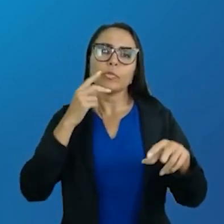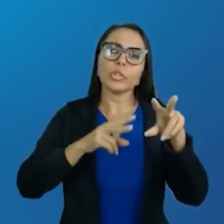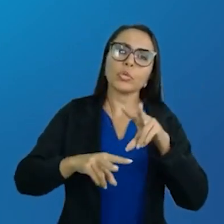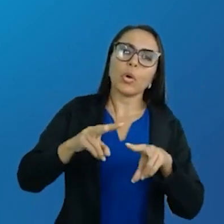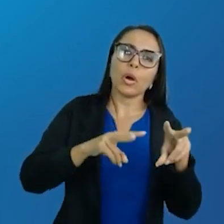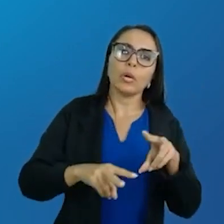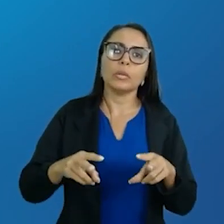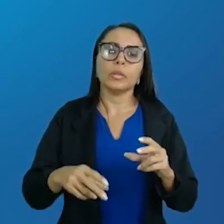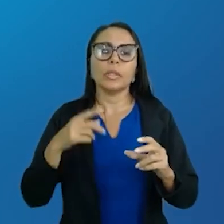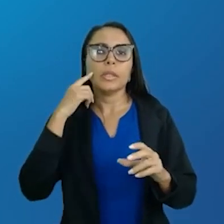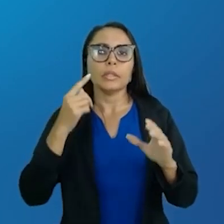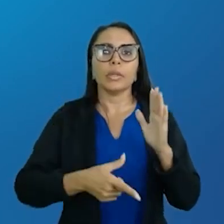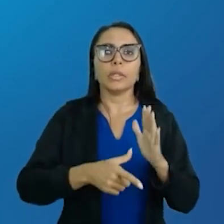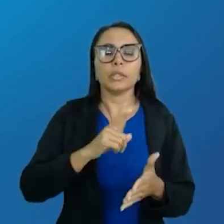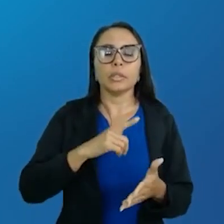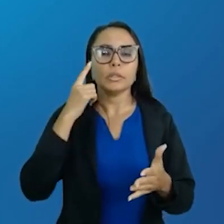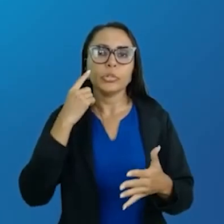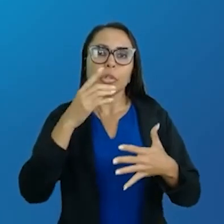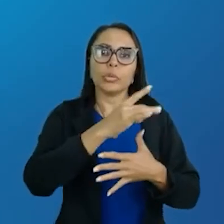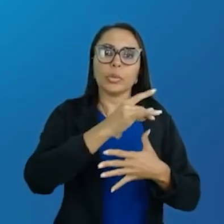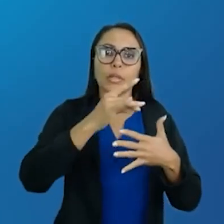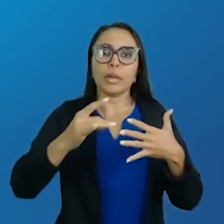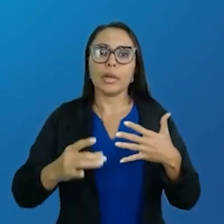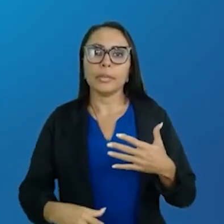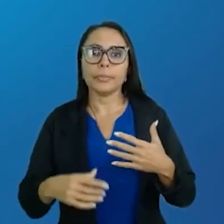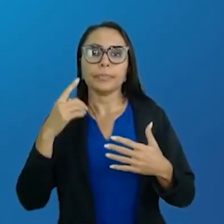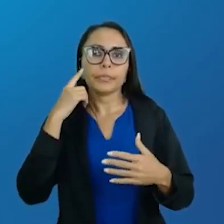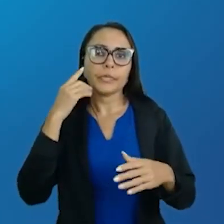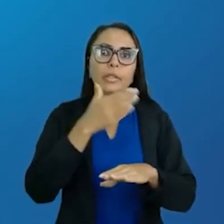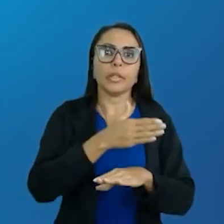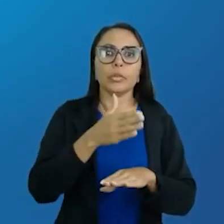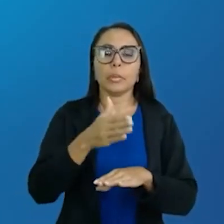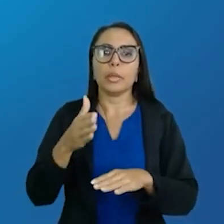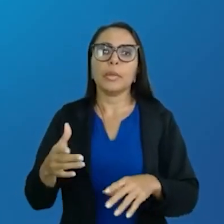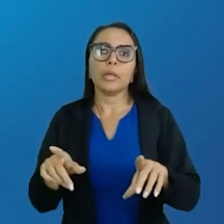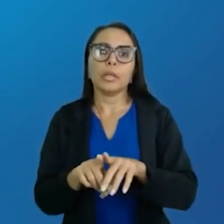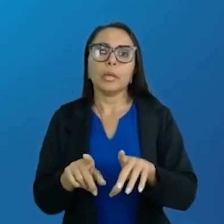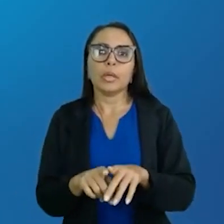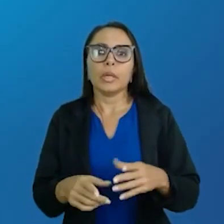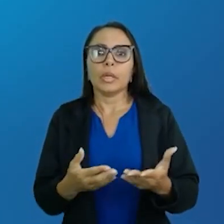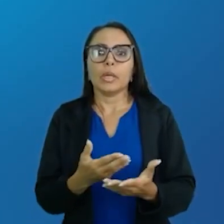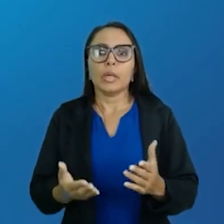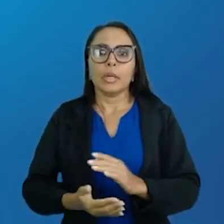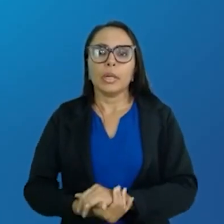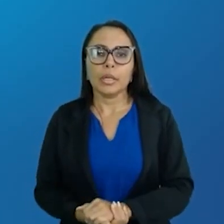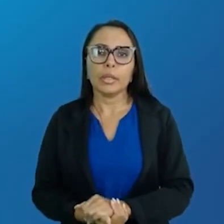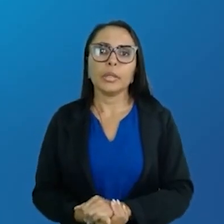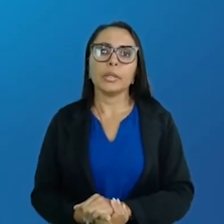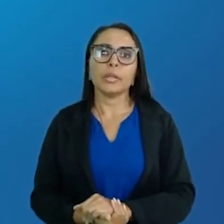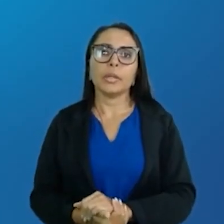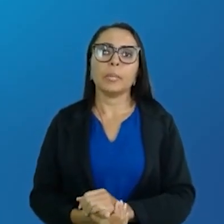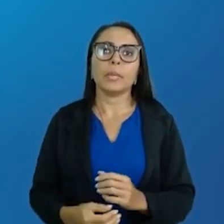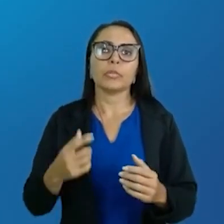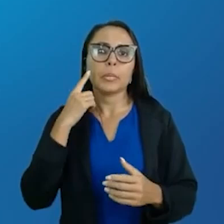antes de aprofundar nos seus detalhes, dentro desse compilado há um elemento que seu cérebro consegue destrinchar com rapidez e outros mais complexos que você não